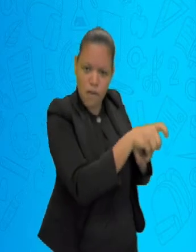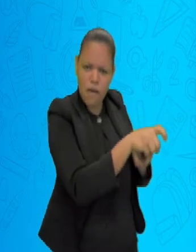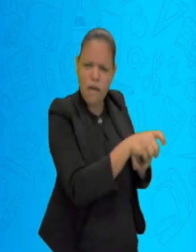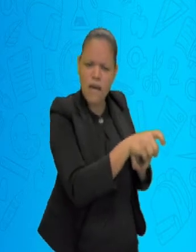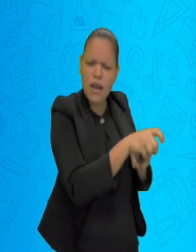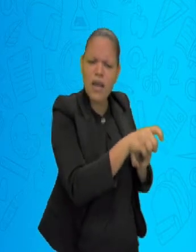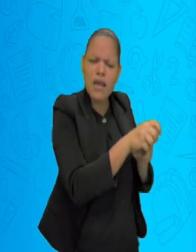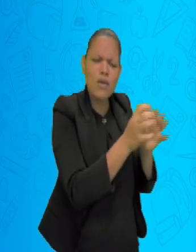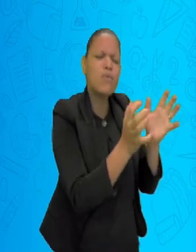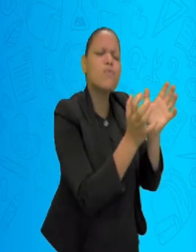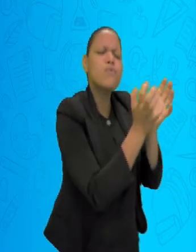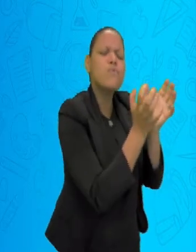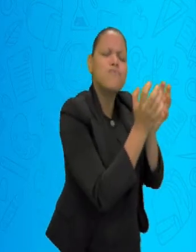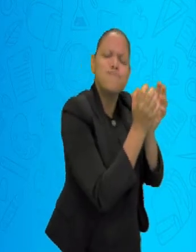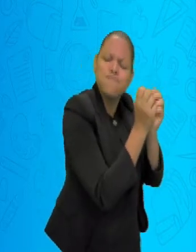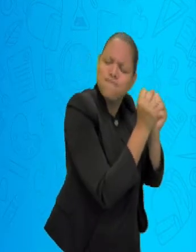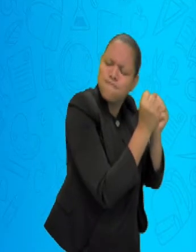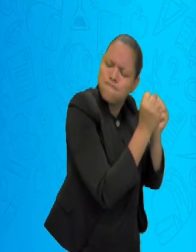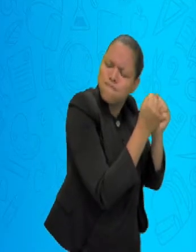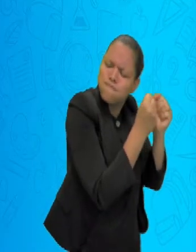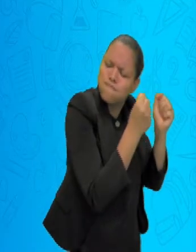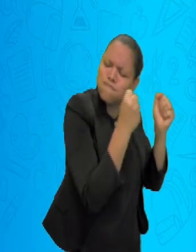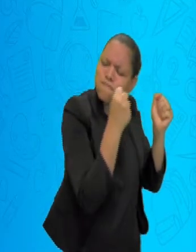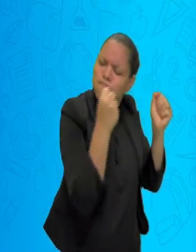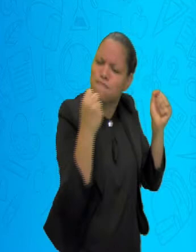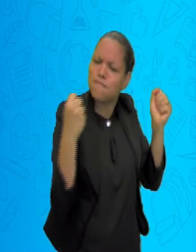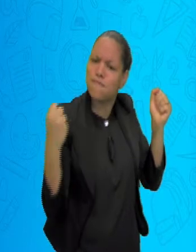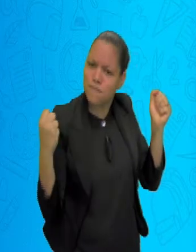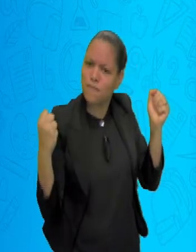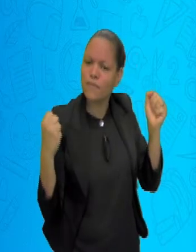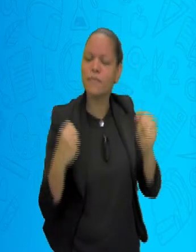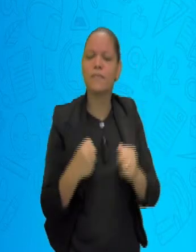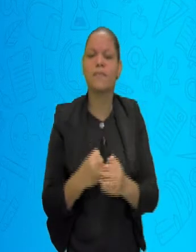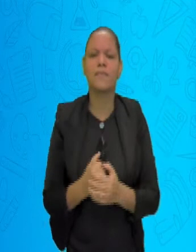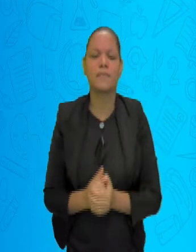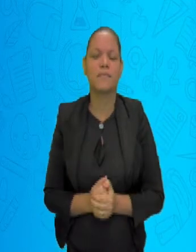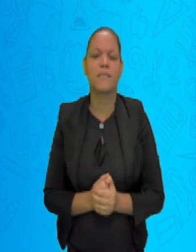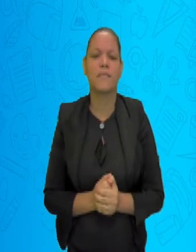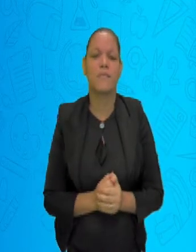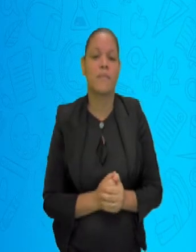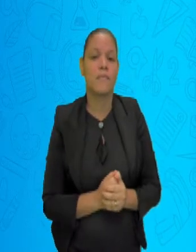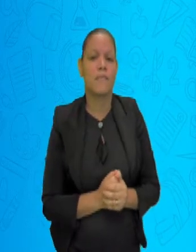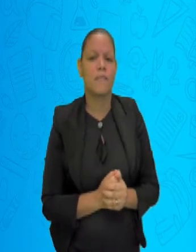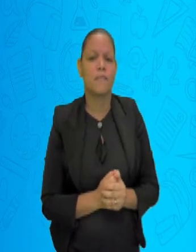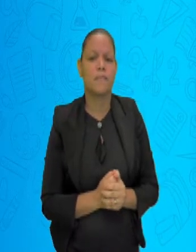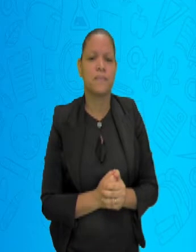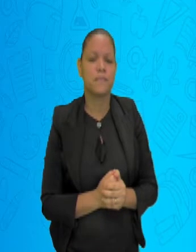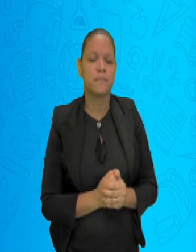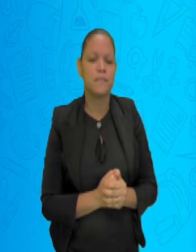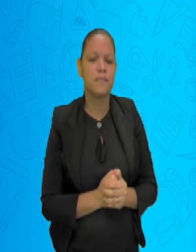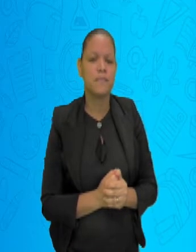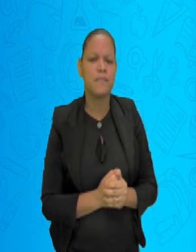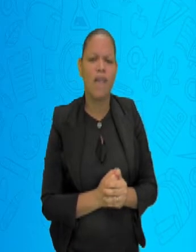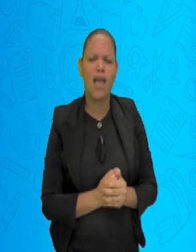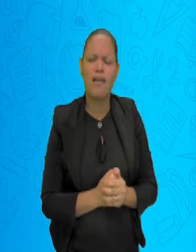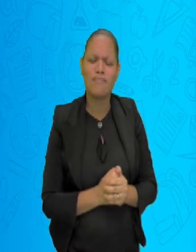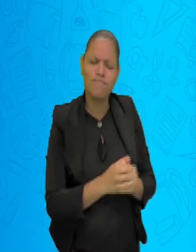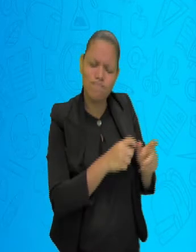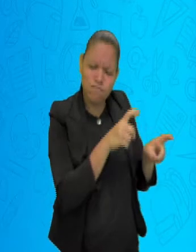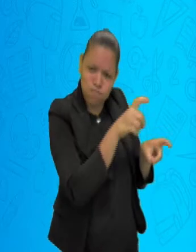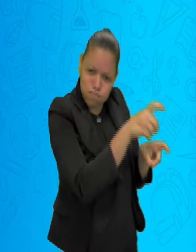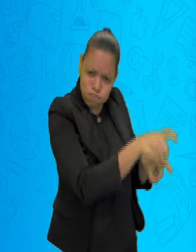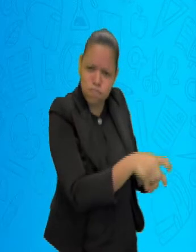de exportação como de produção de elementos. A agropecuária é uma das principais